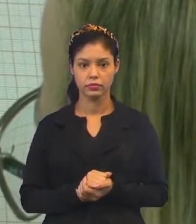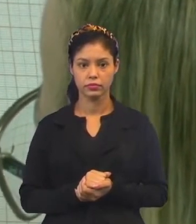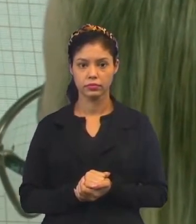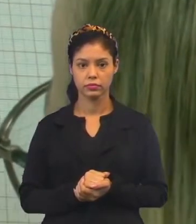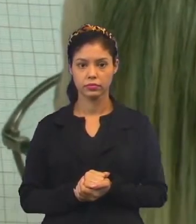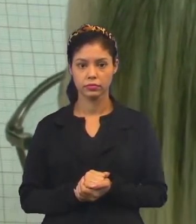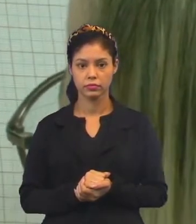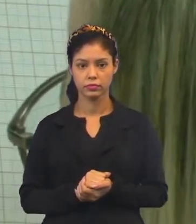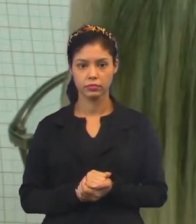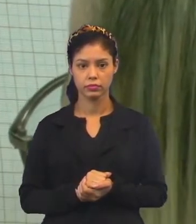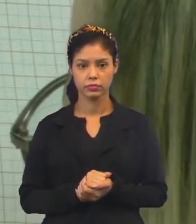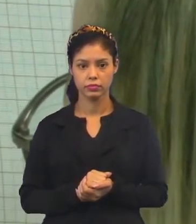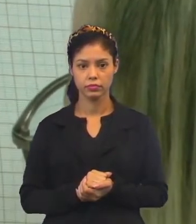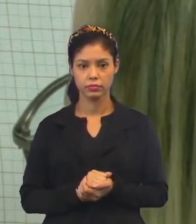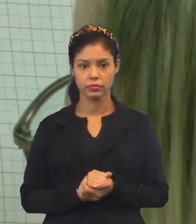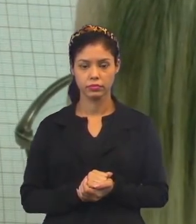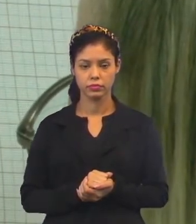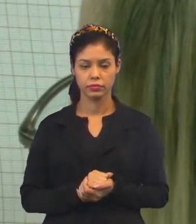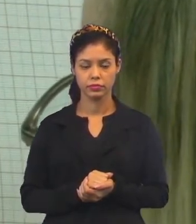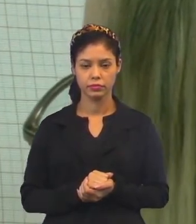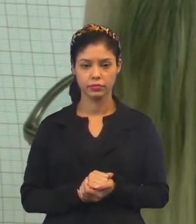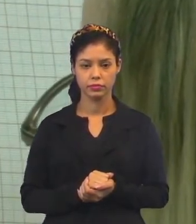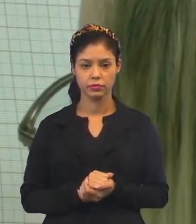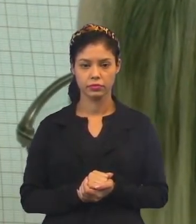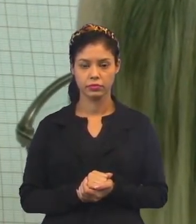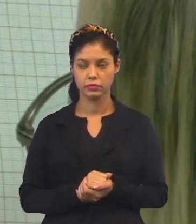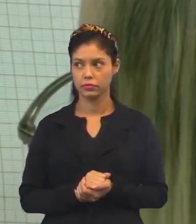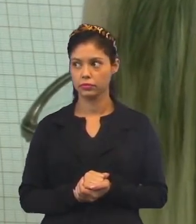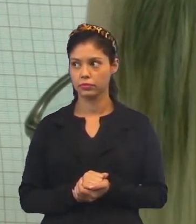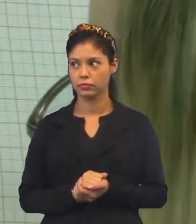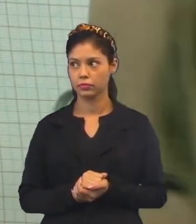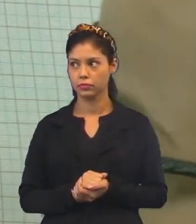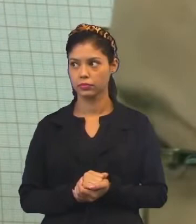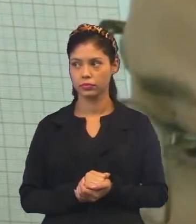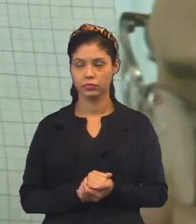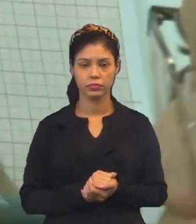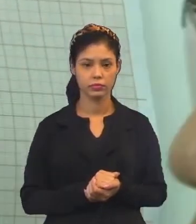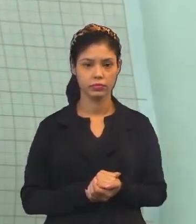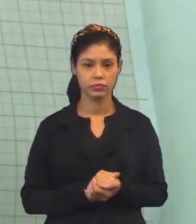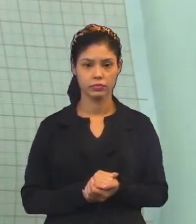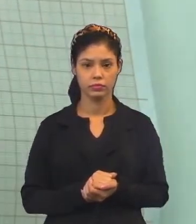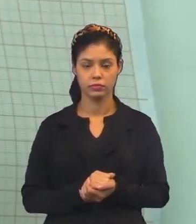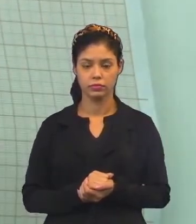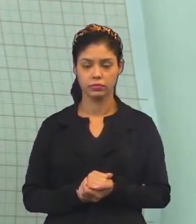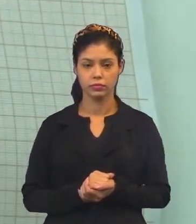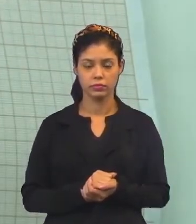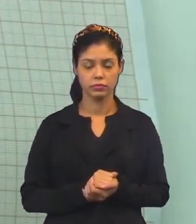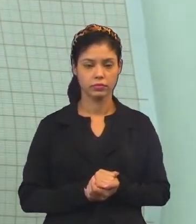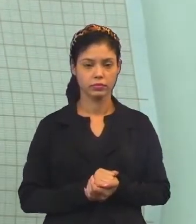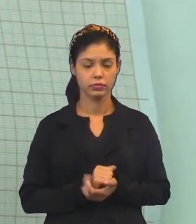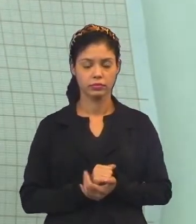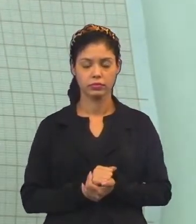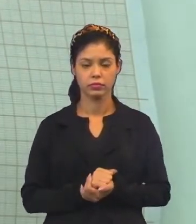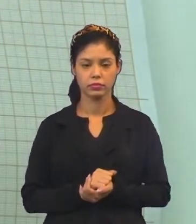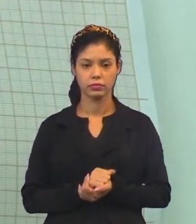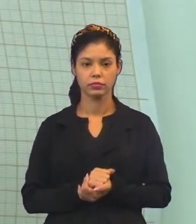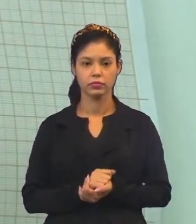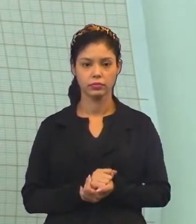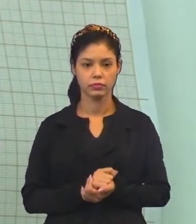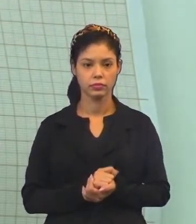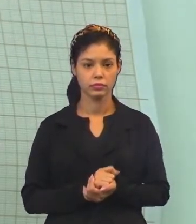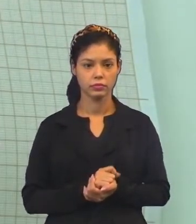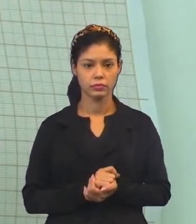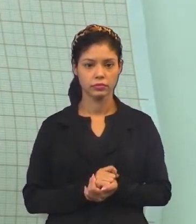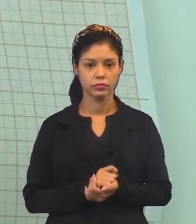Para saber o perímetro, é apenas do contorno. Nós